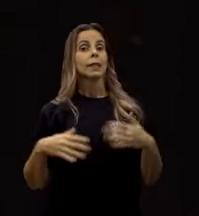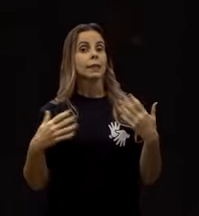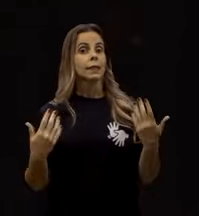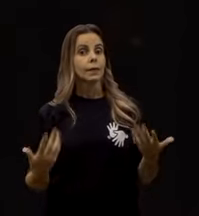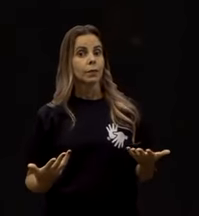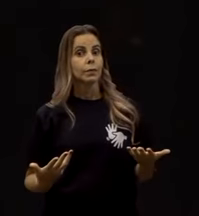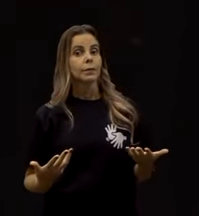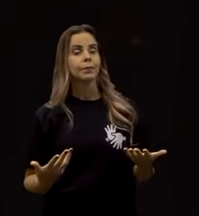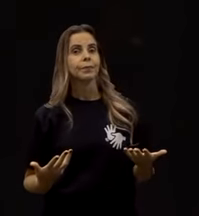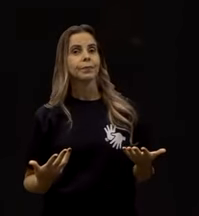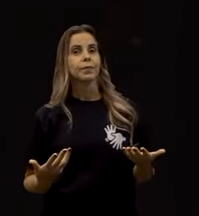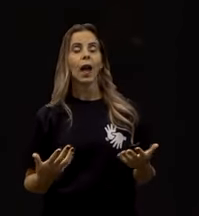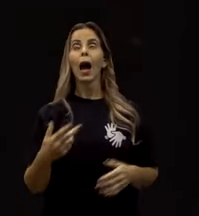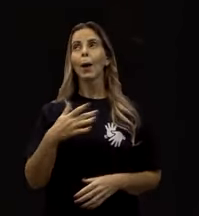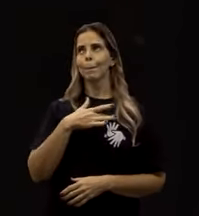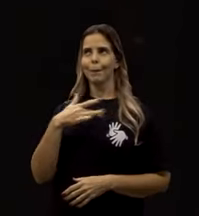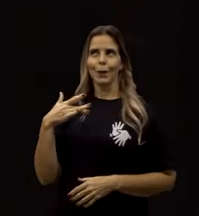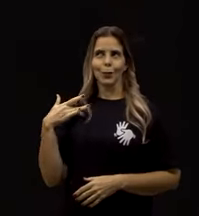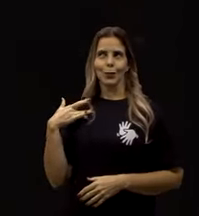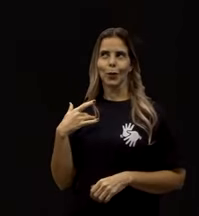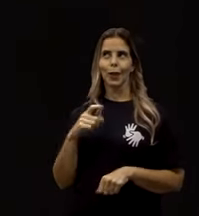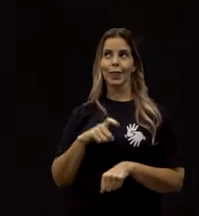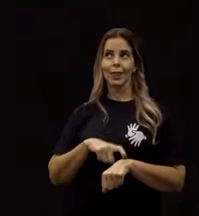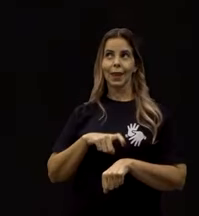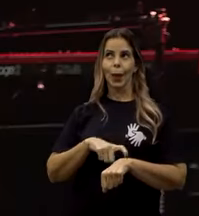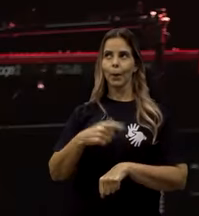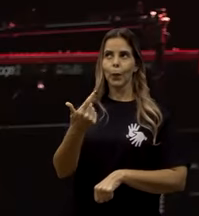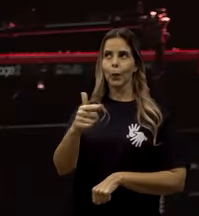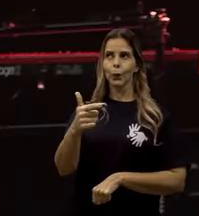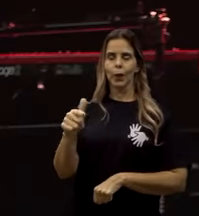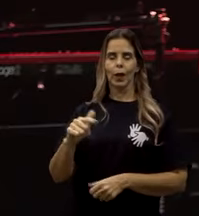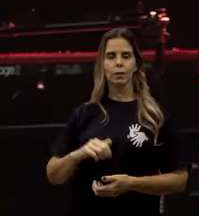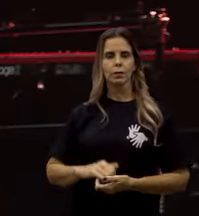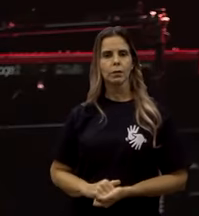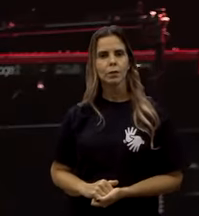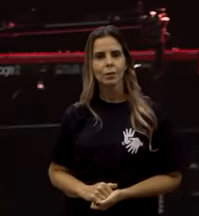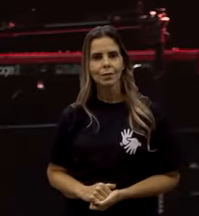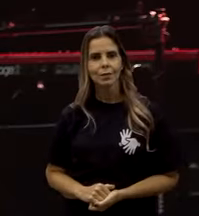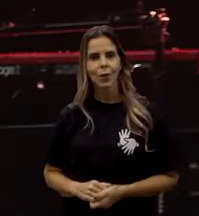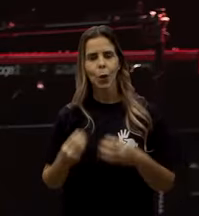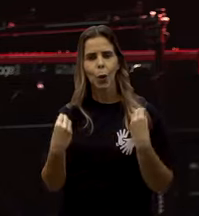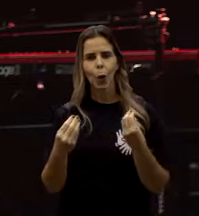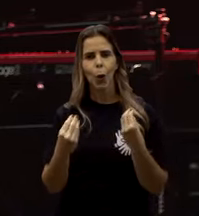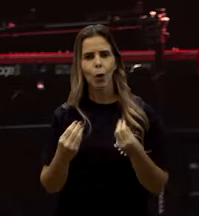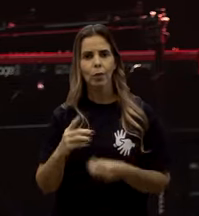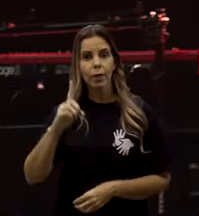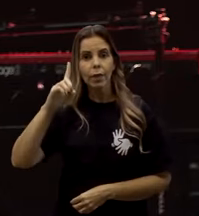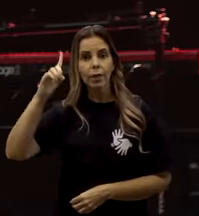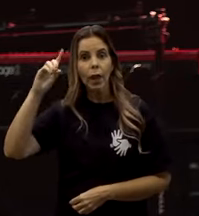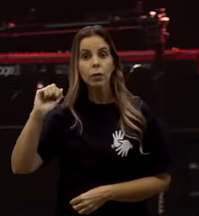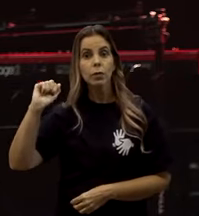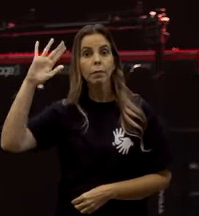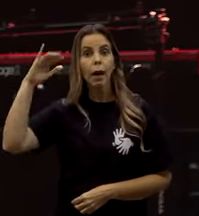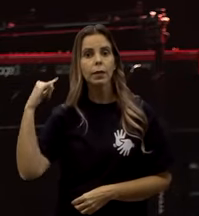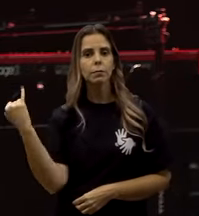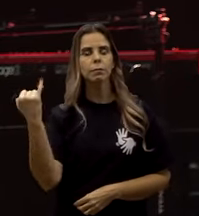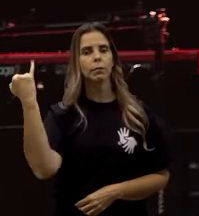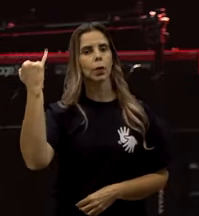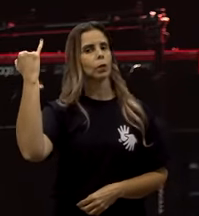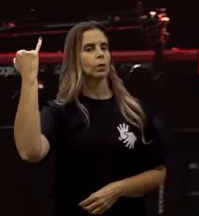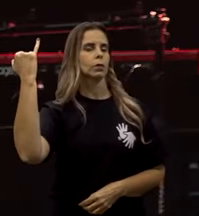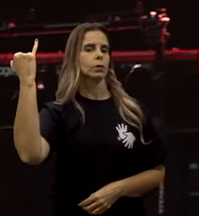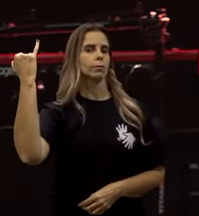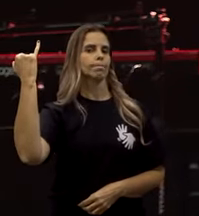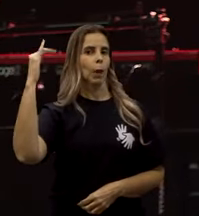alguma coisa eu eu pastor é porque eu não tenho tempo não Deus não é a sua prioridade por qu não é tá